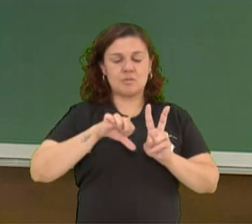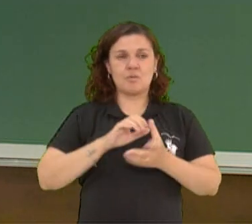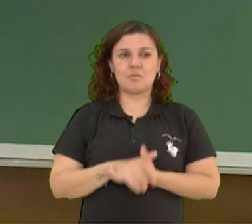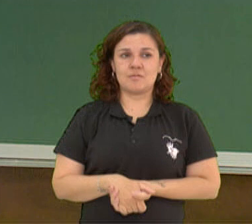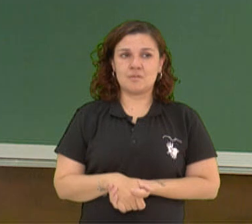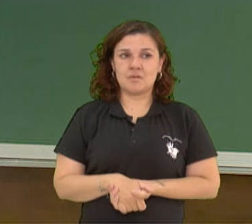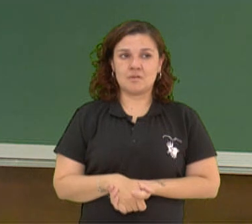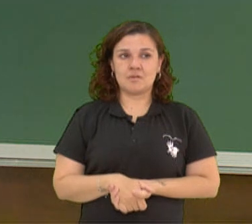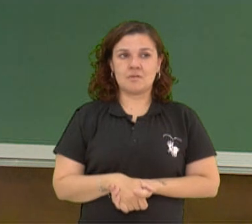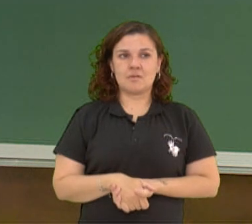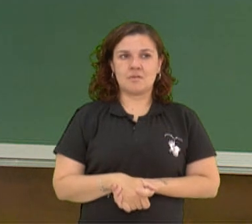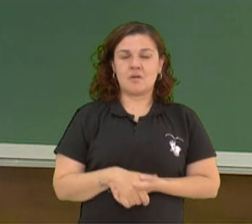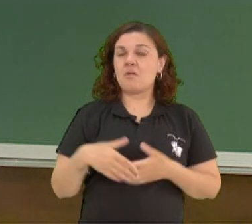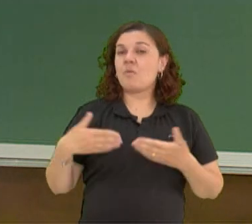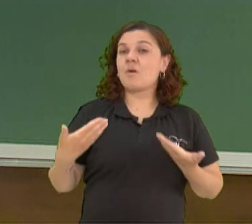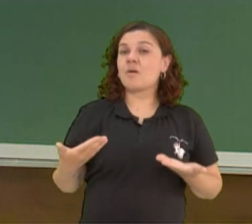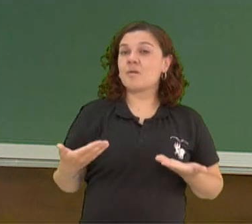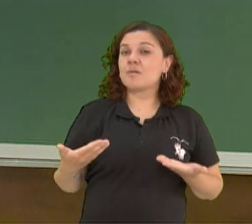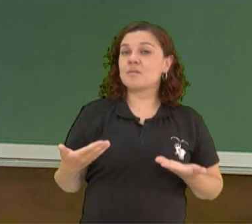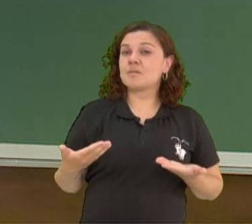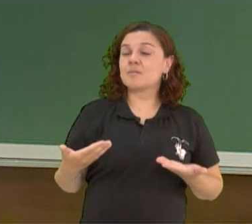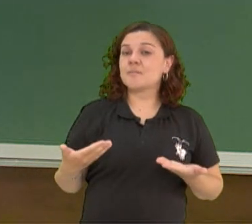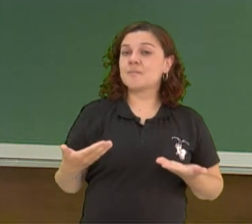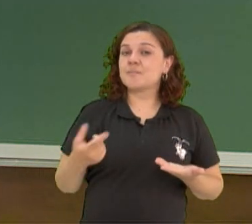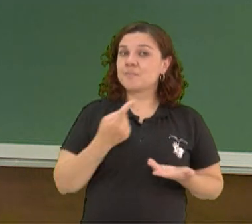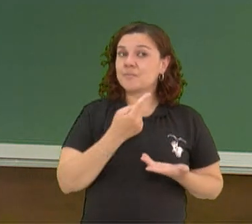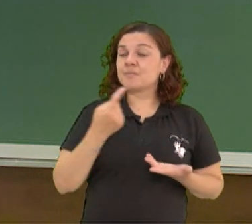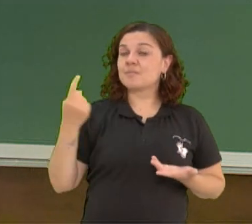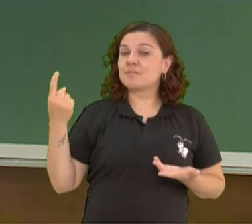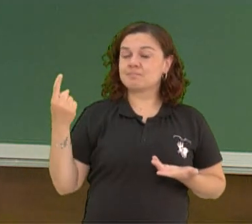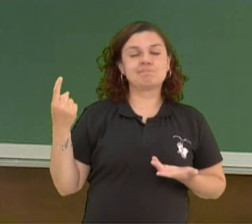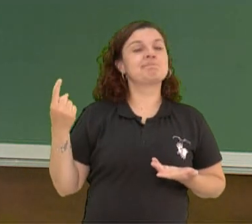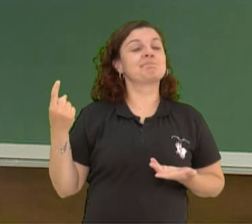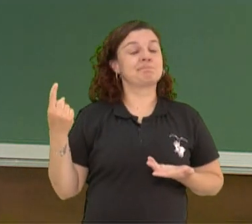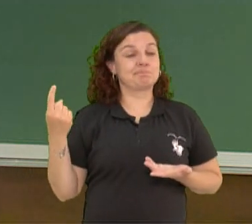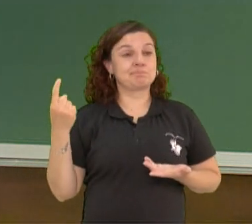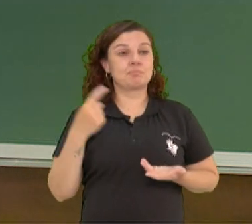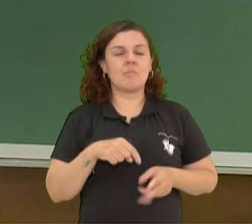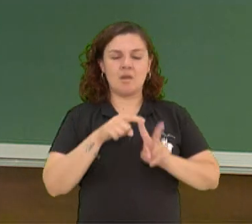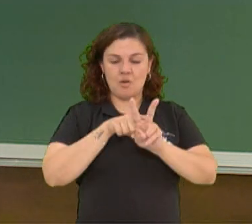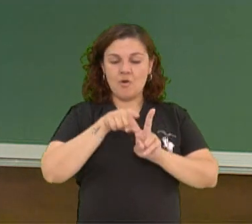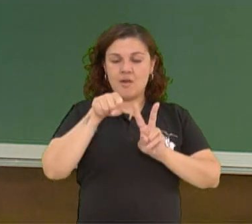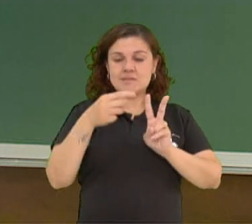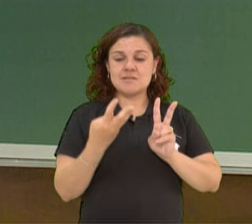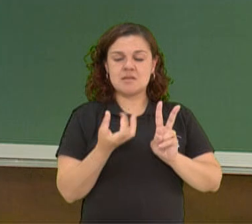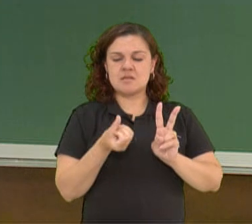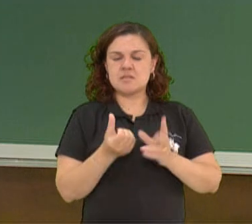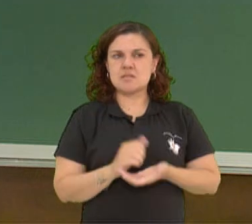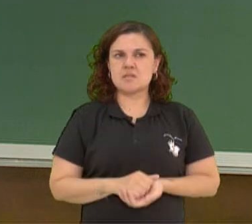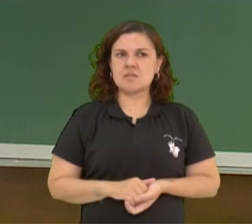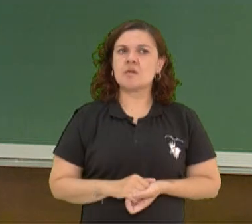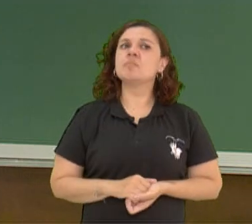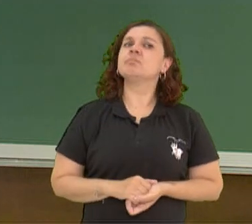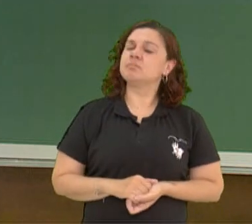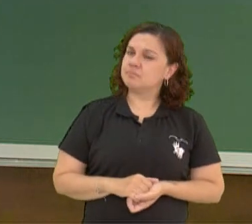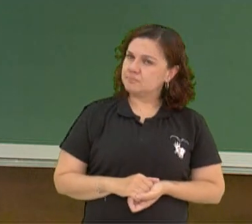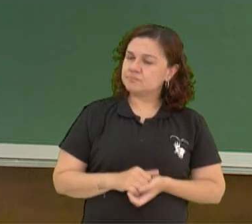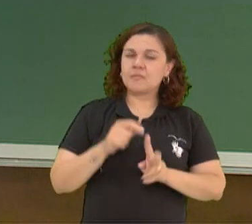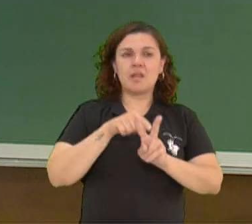É 6, é 0,7 ou é 2 terços? Raiz de 36. E raiz